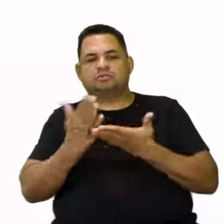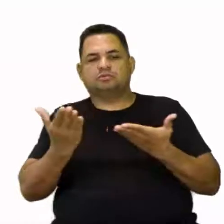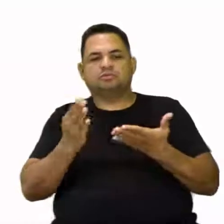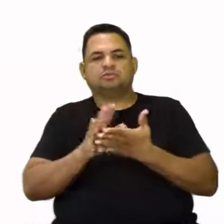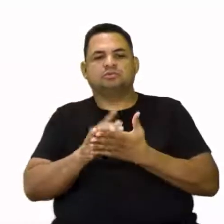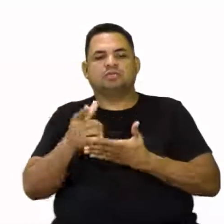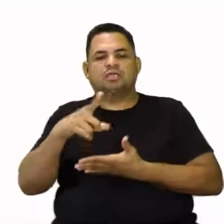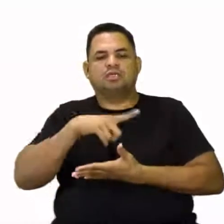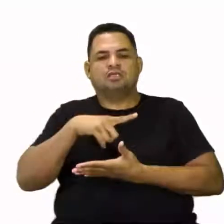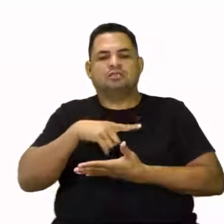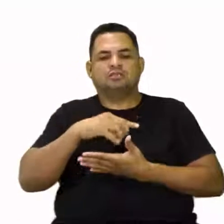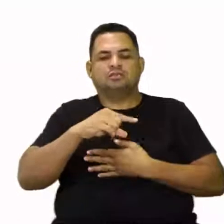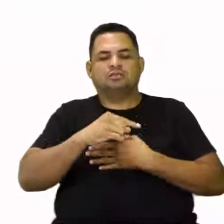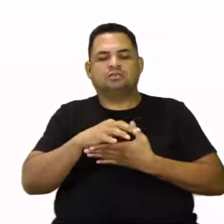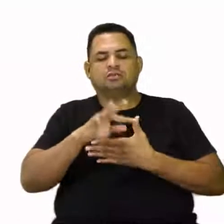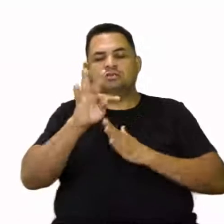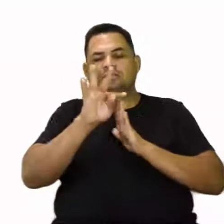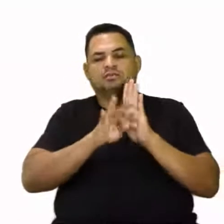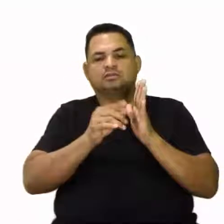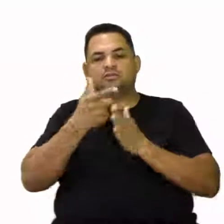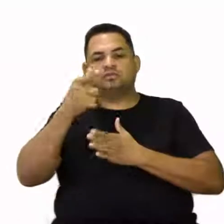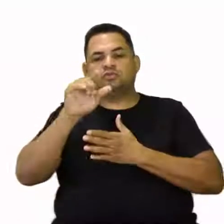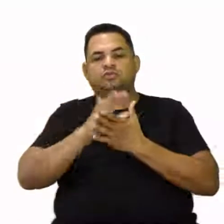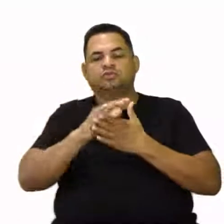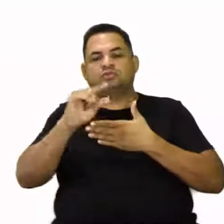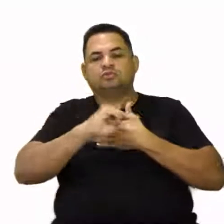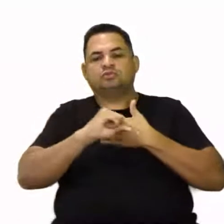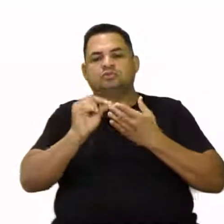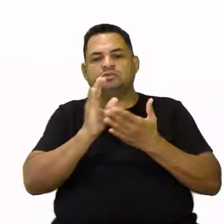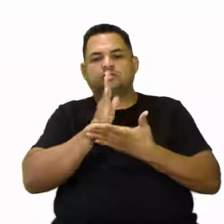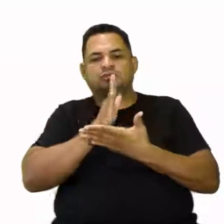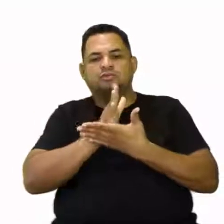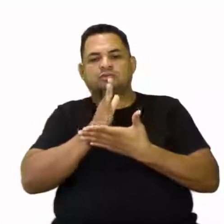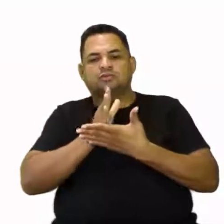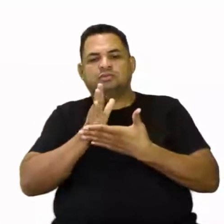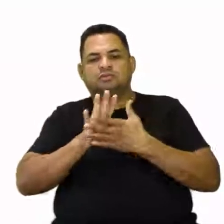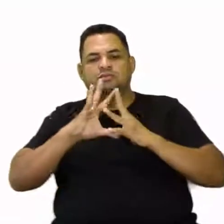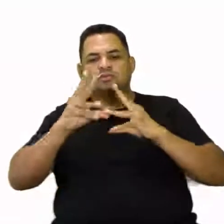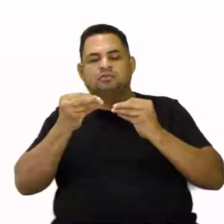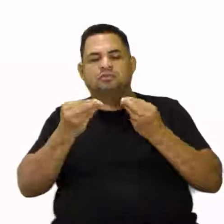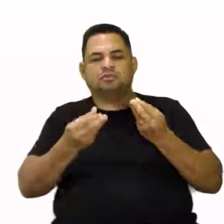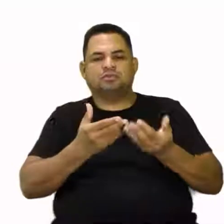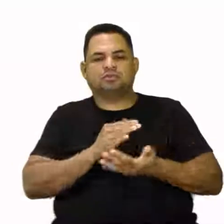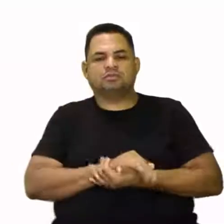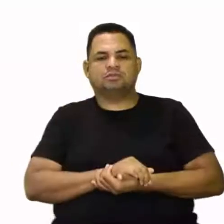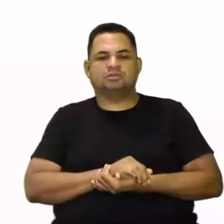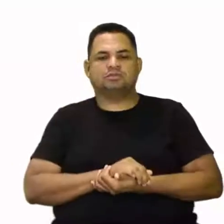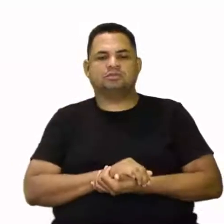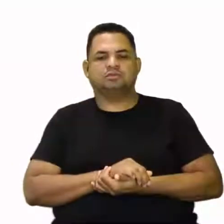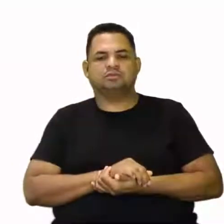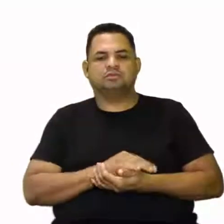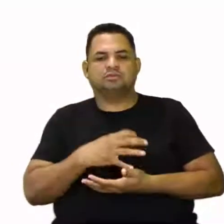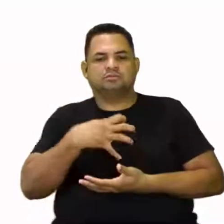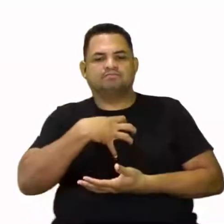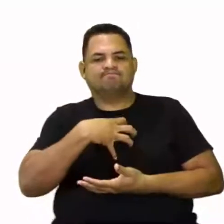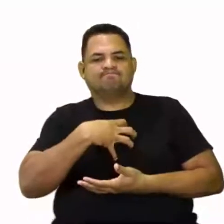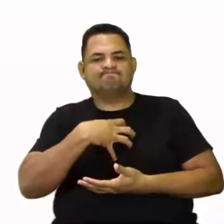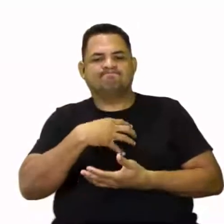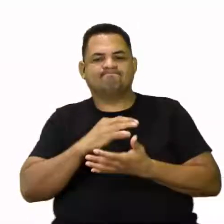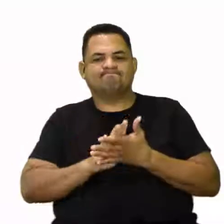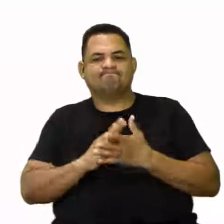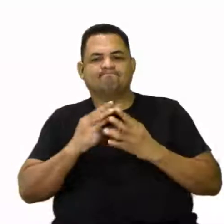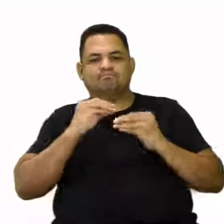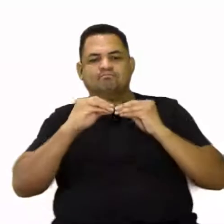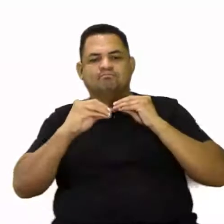de outros autores e ela constitui ela é toda fragmentada e a sensação de